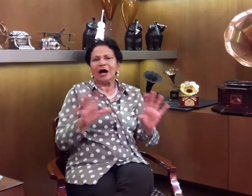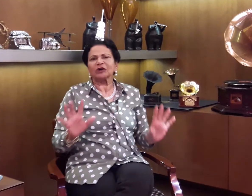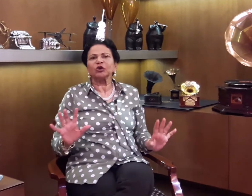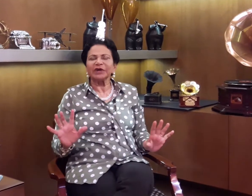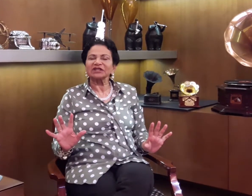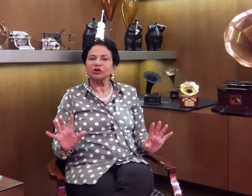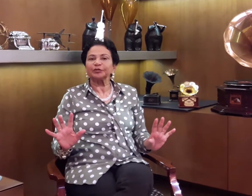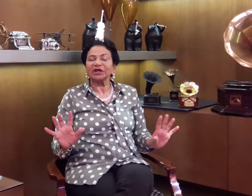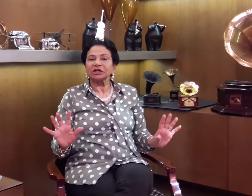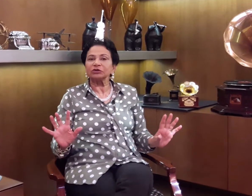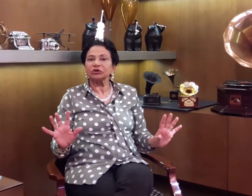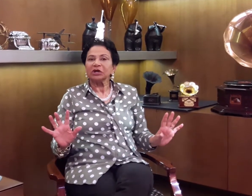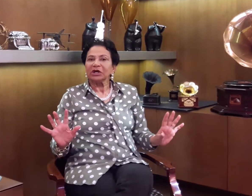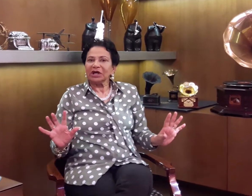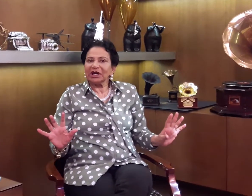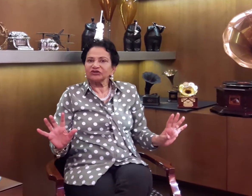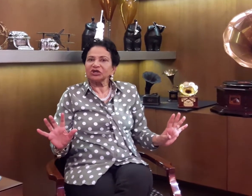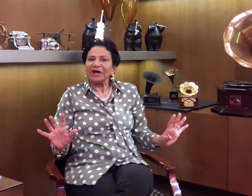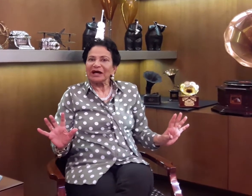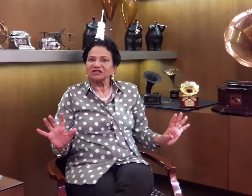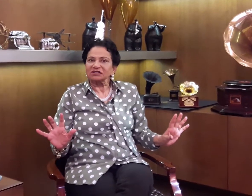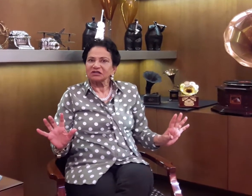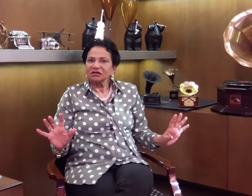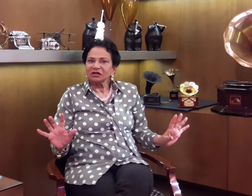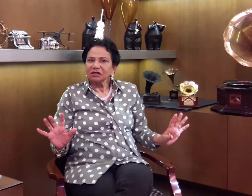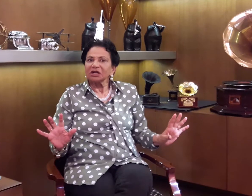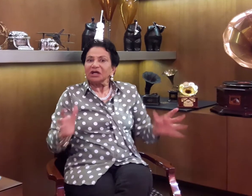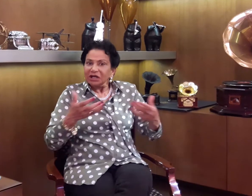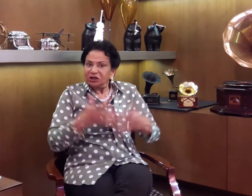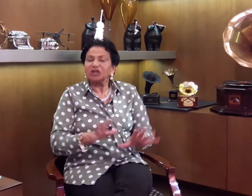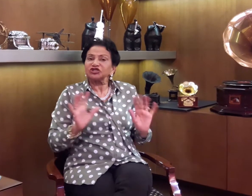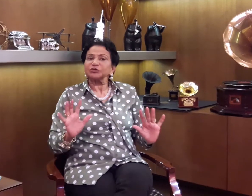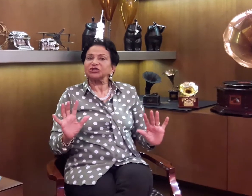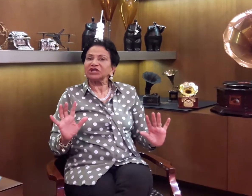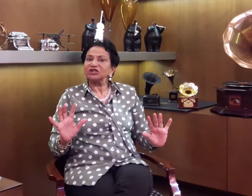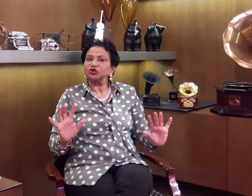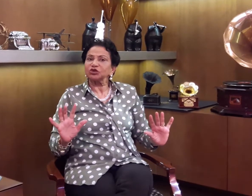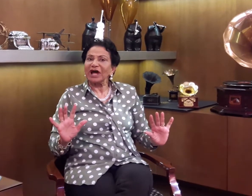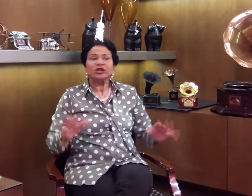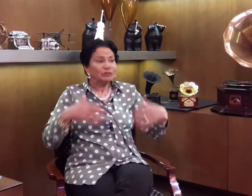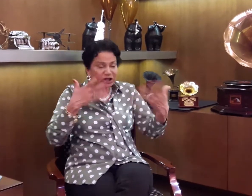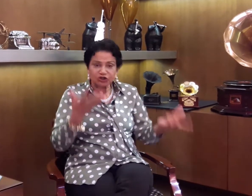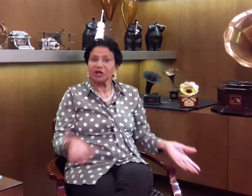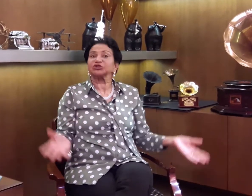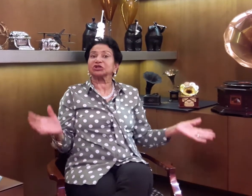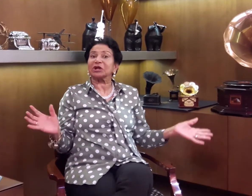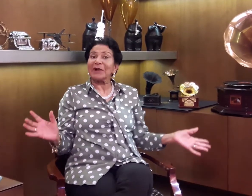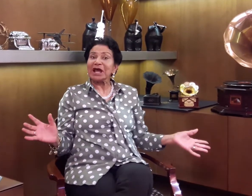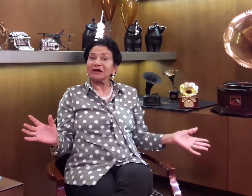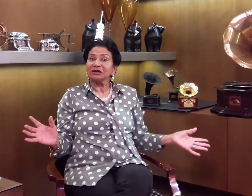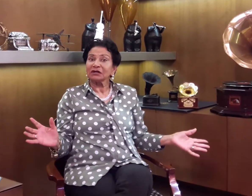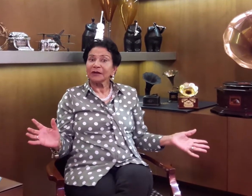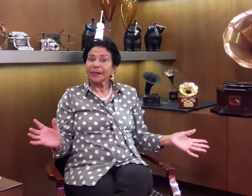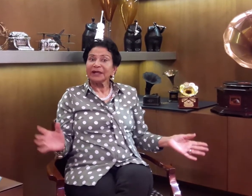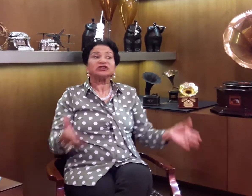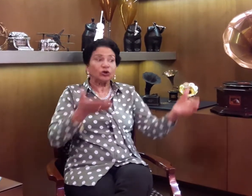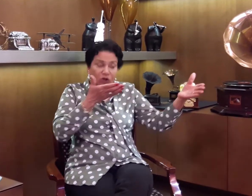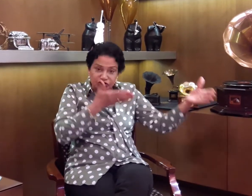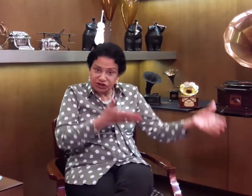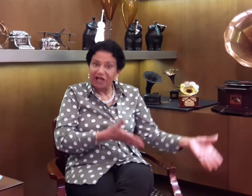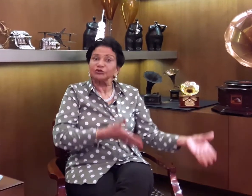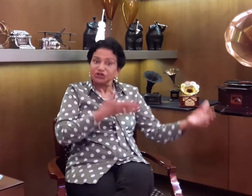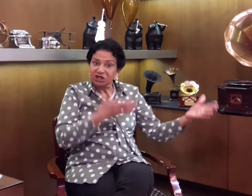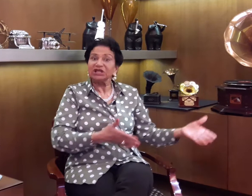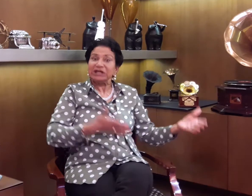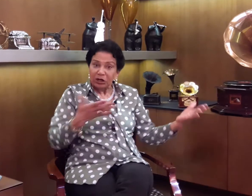trazer aglomeração para dentro de casa. Nós temos que ter esses cuidados, mas nós temos que trabalhar. Então